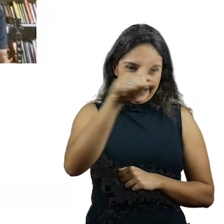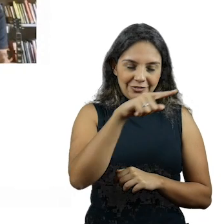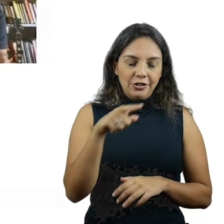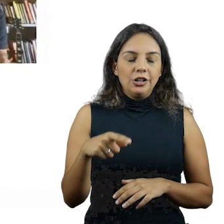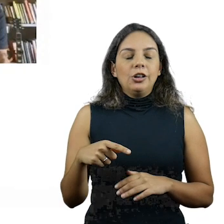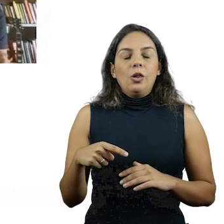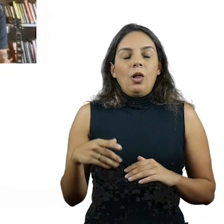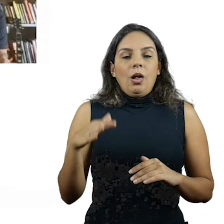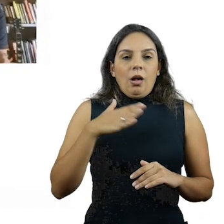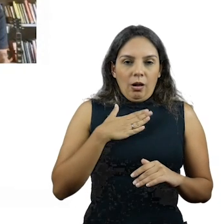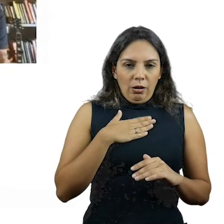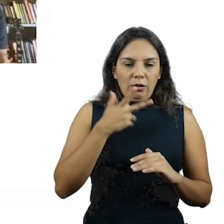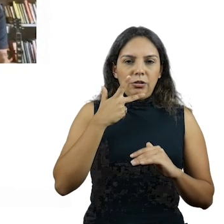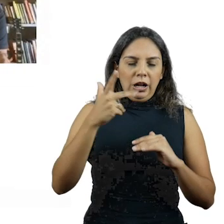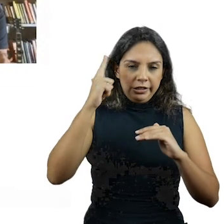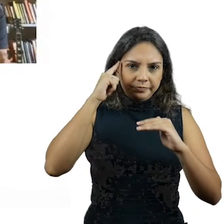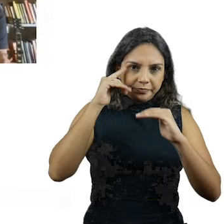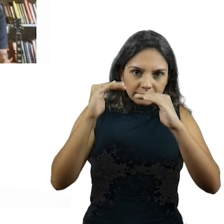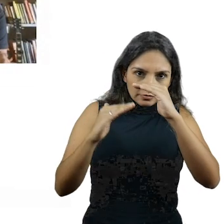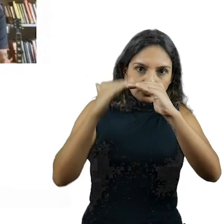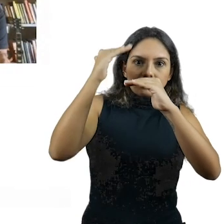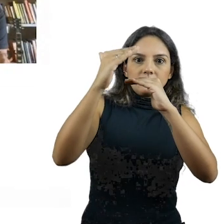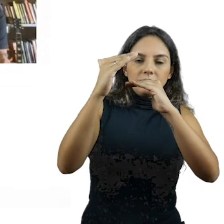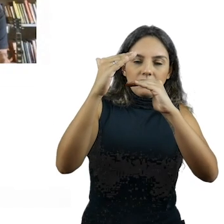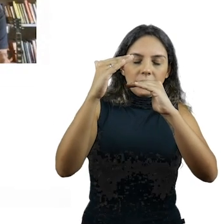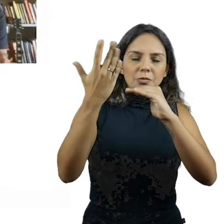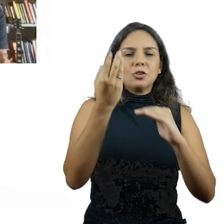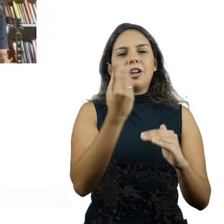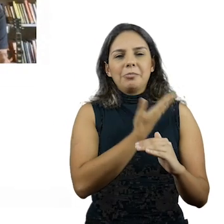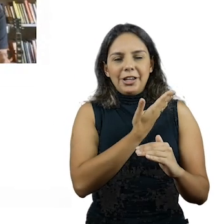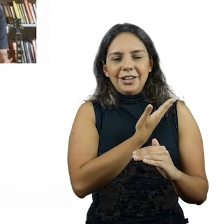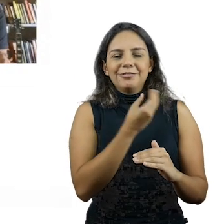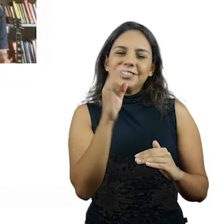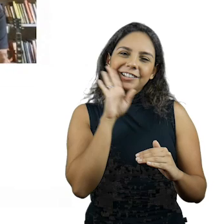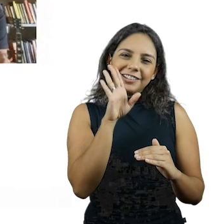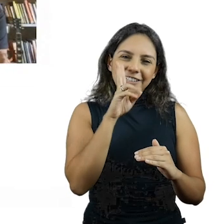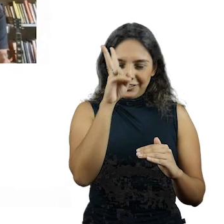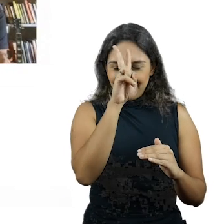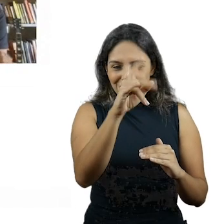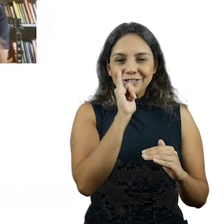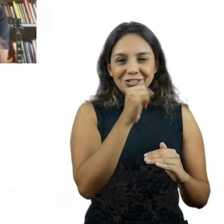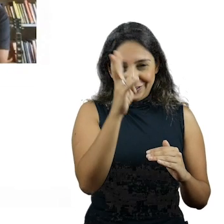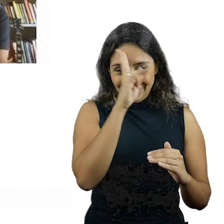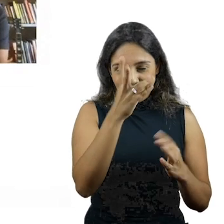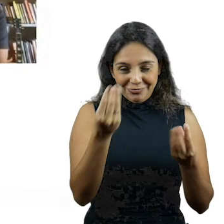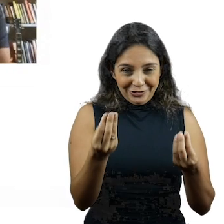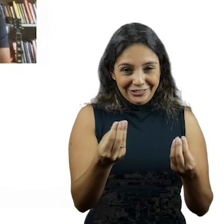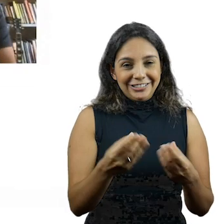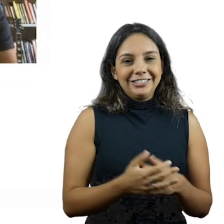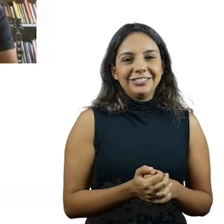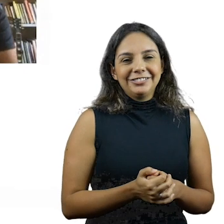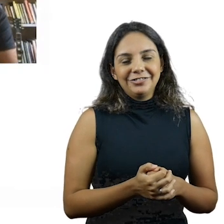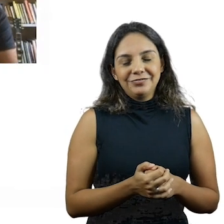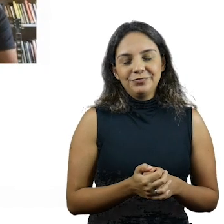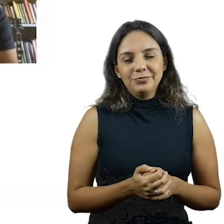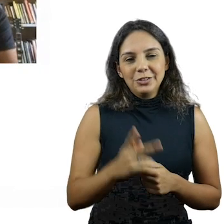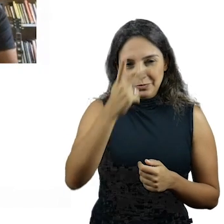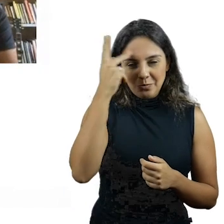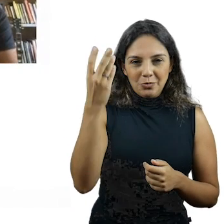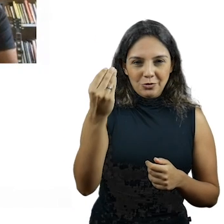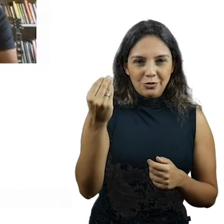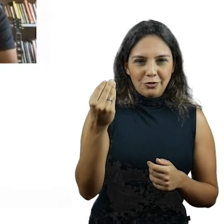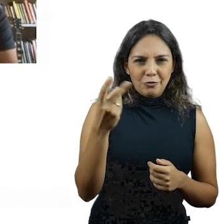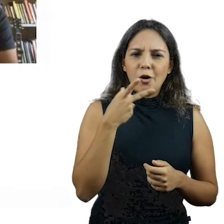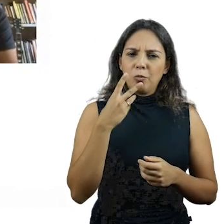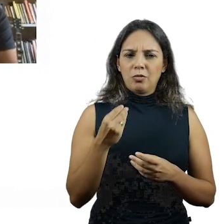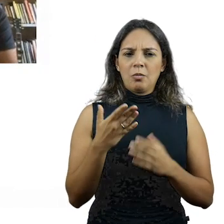O Haroldo era muito amigo, fiz muito evento com ele, me diverti muito. Eu começar a contar as histórias do Haroldo aqui, a gente vara à noite, mas era uma pessoa muito